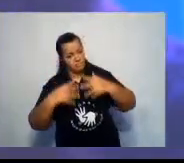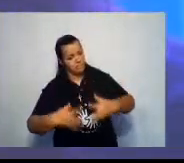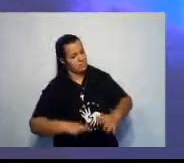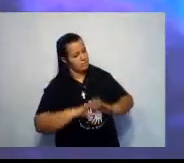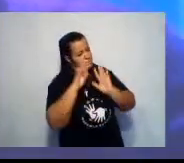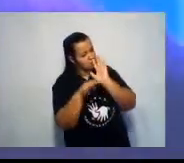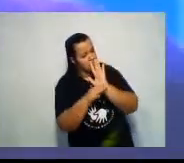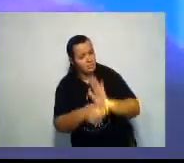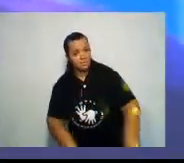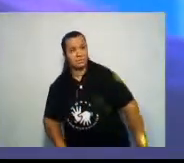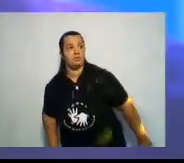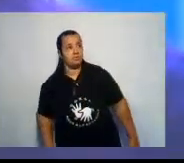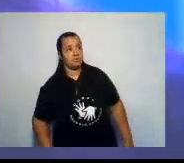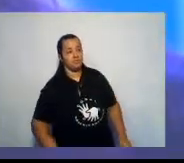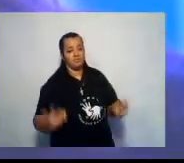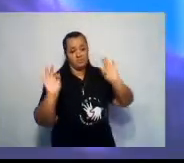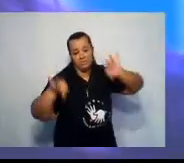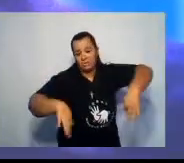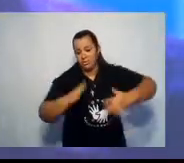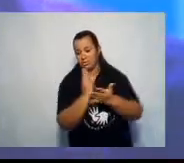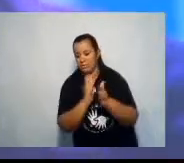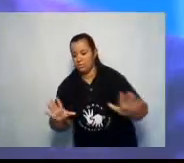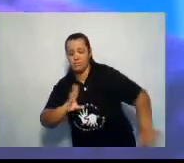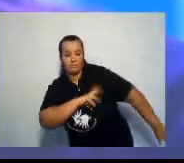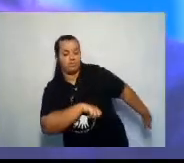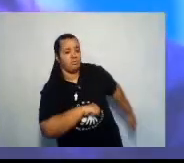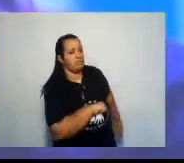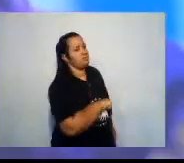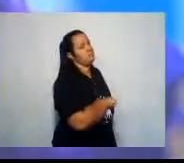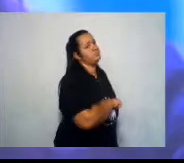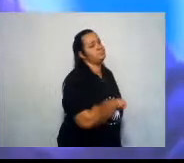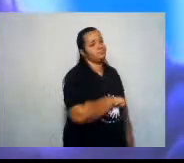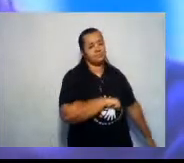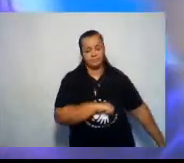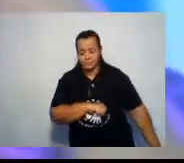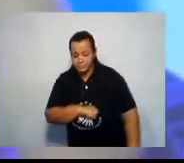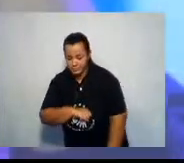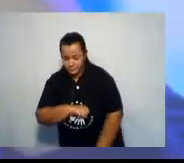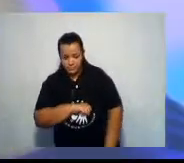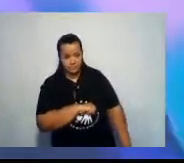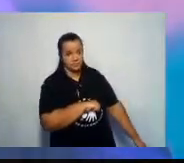nesta mesa, um ponto final no nosso